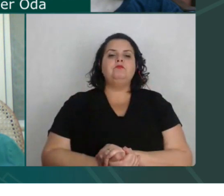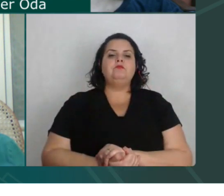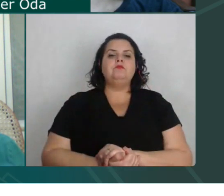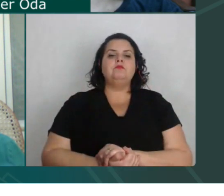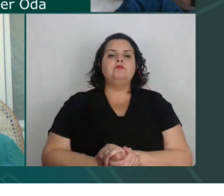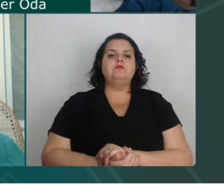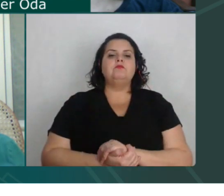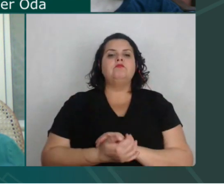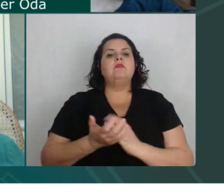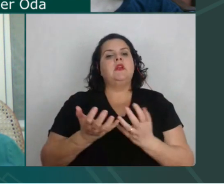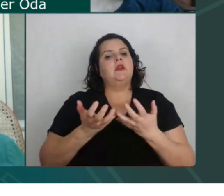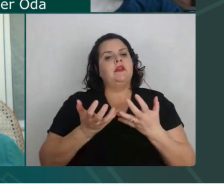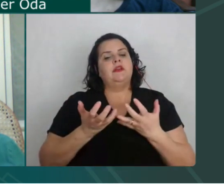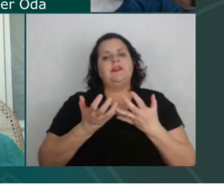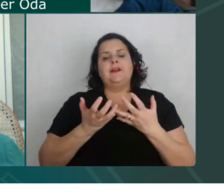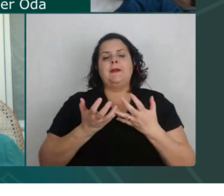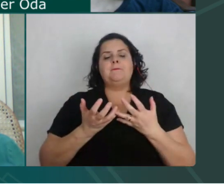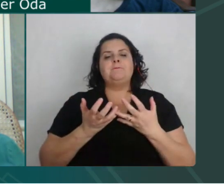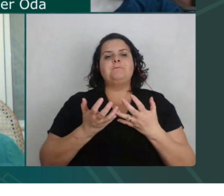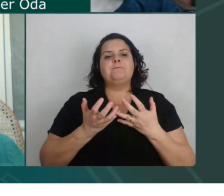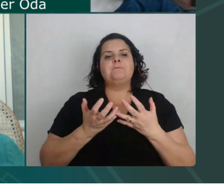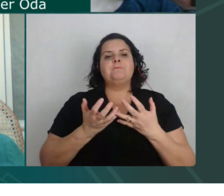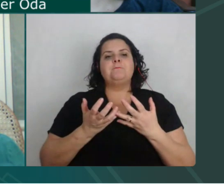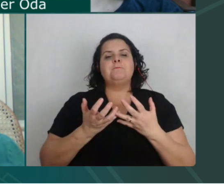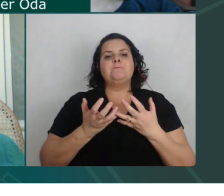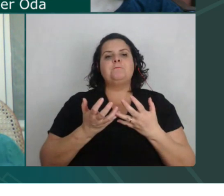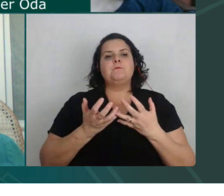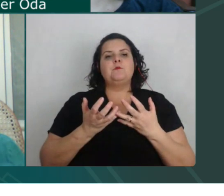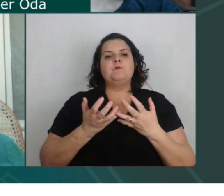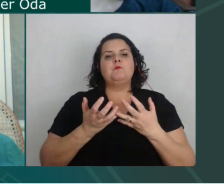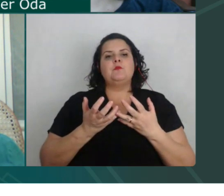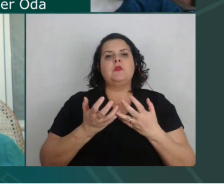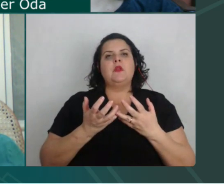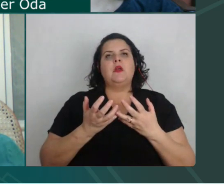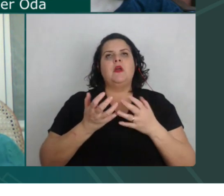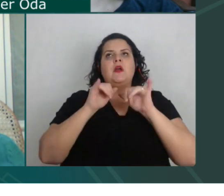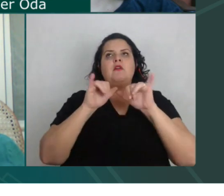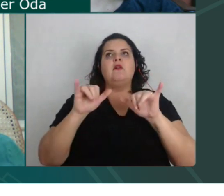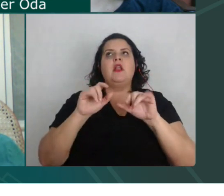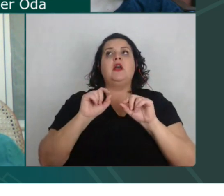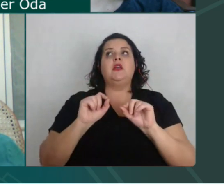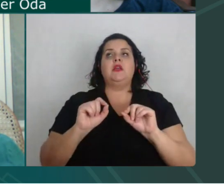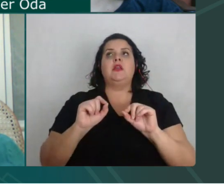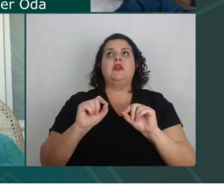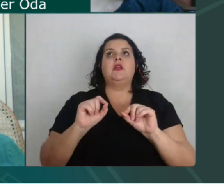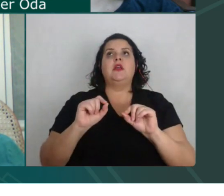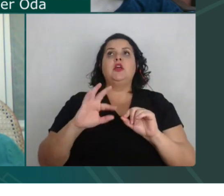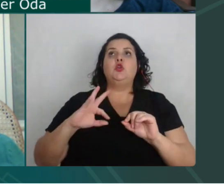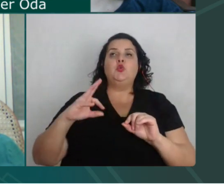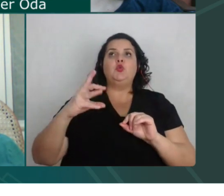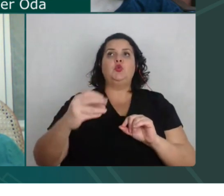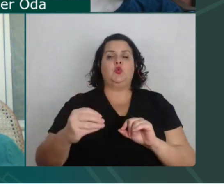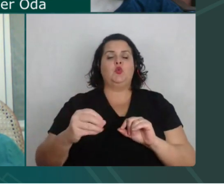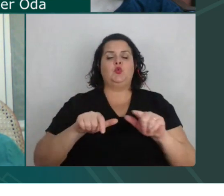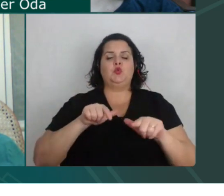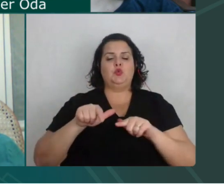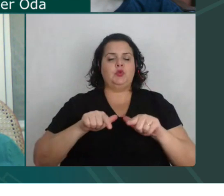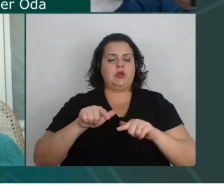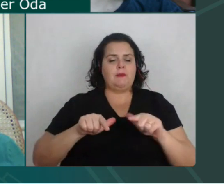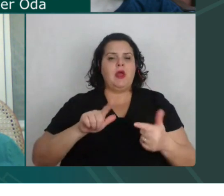que nunca, o papel das políticas públicas relacionadas à educação e à